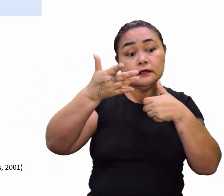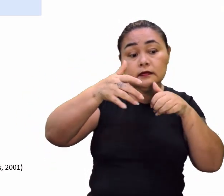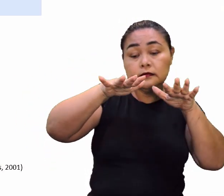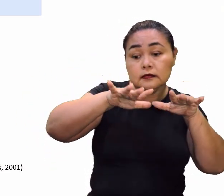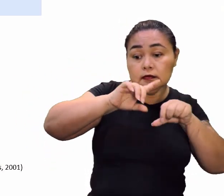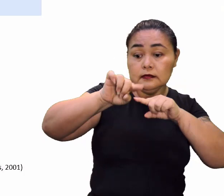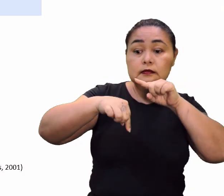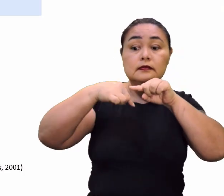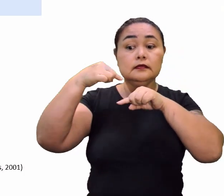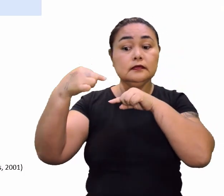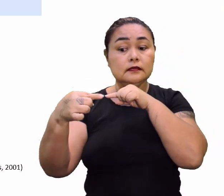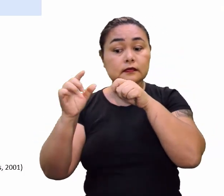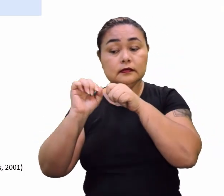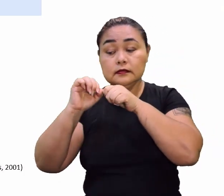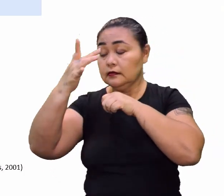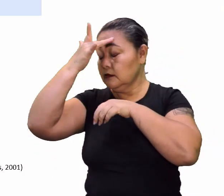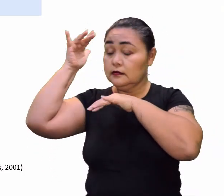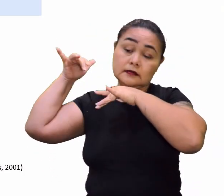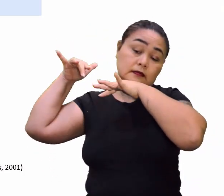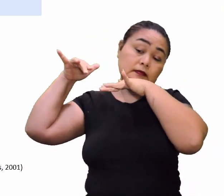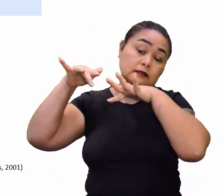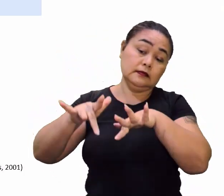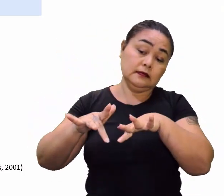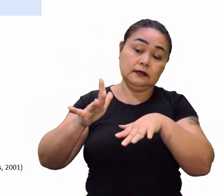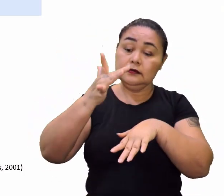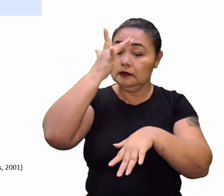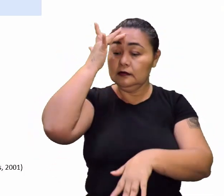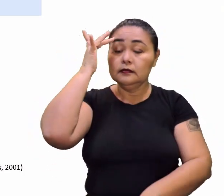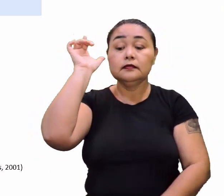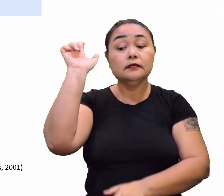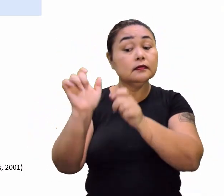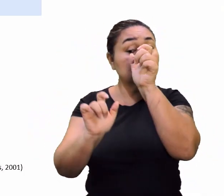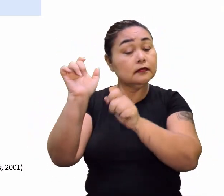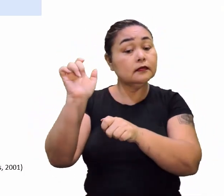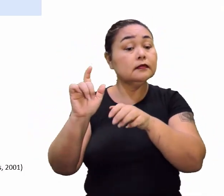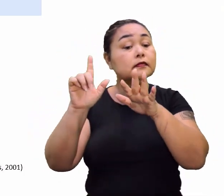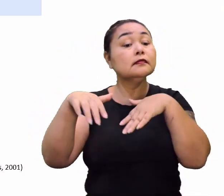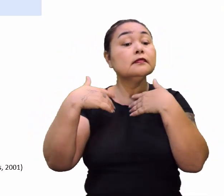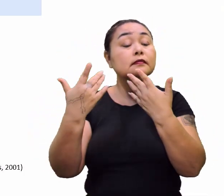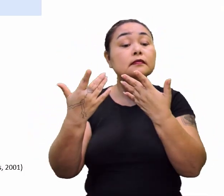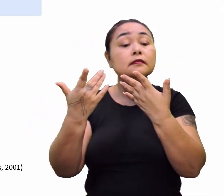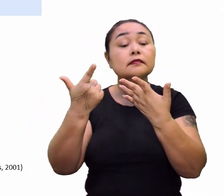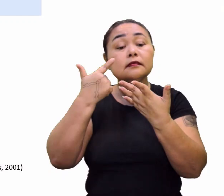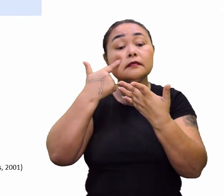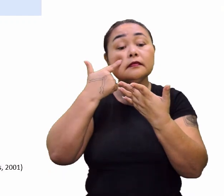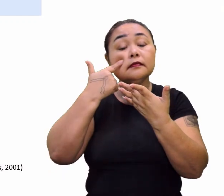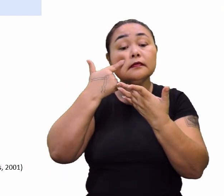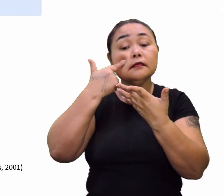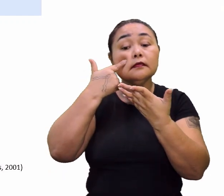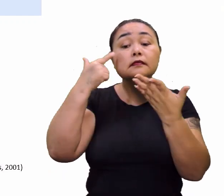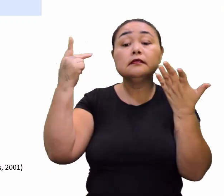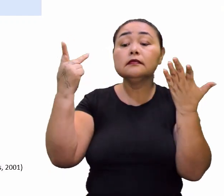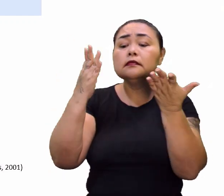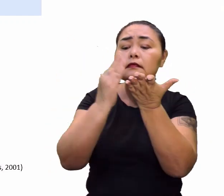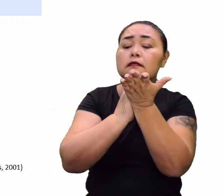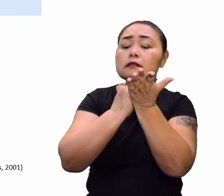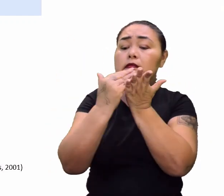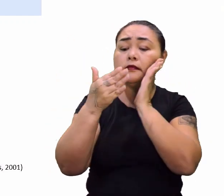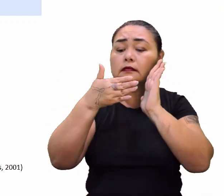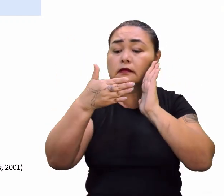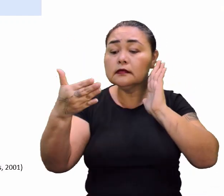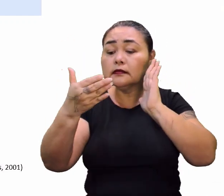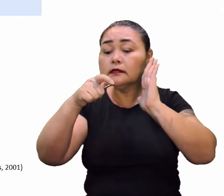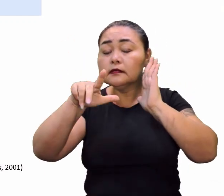e depois houve um fluxo de pessoas para cá. Com certeza. É isso? E olha só quando será o início desse